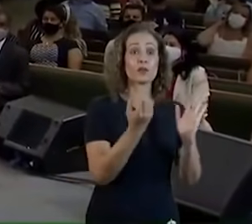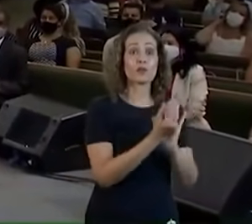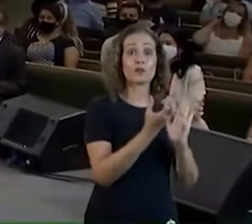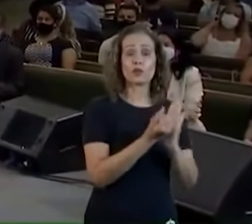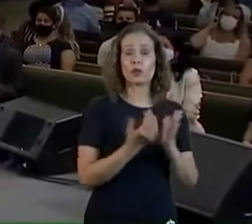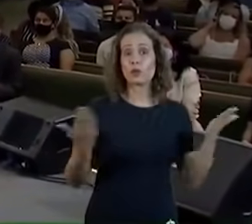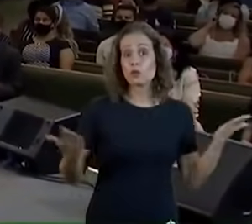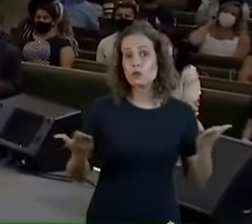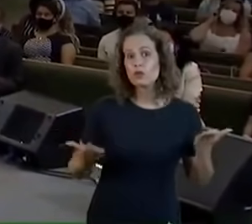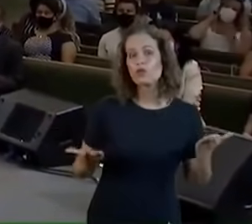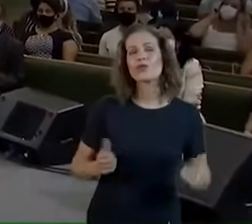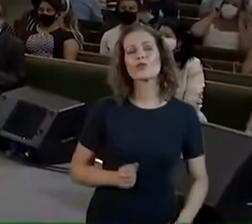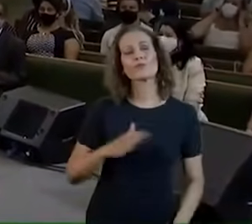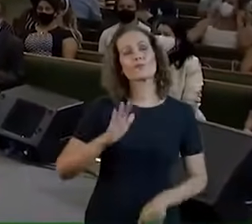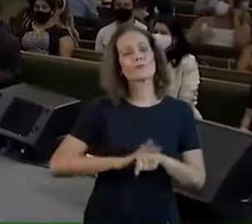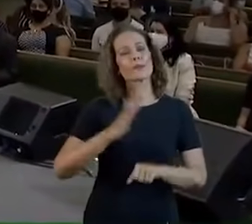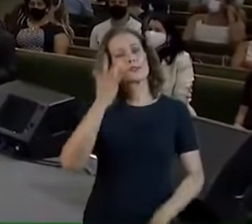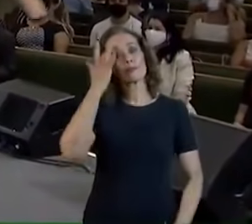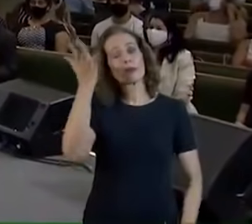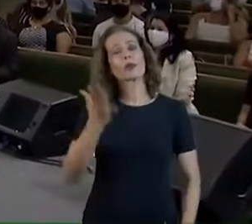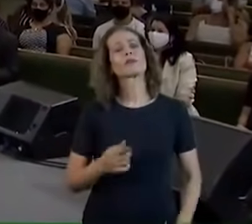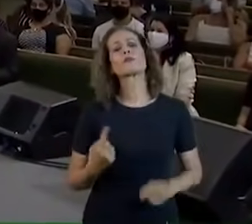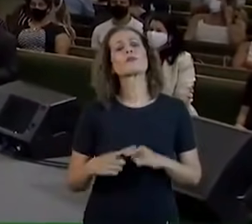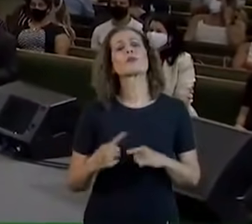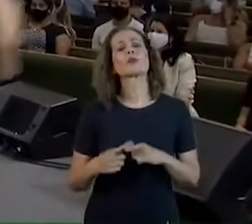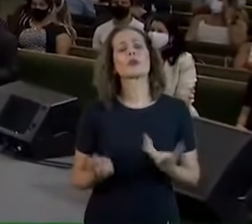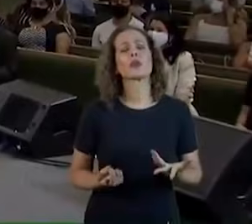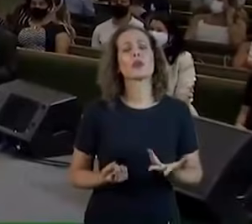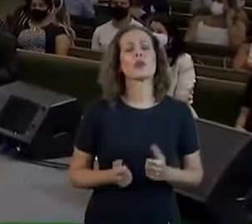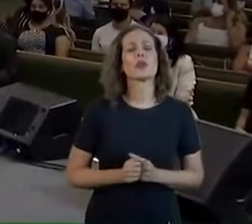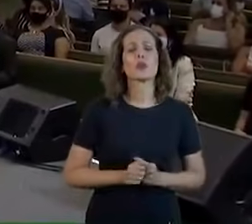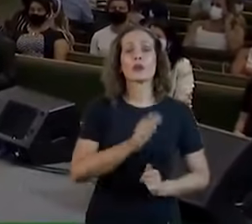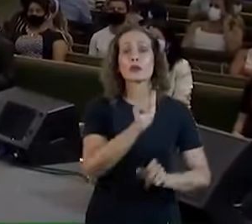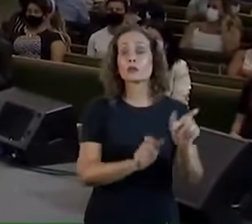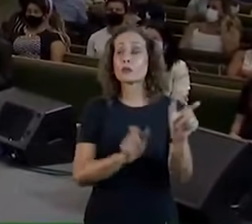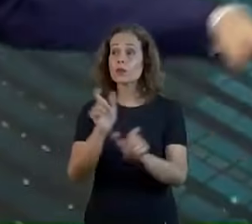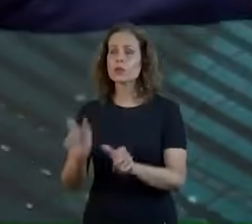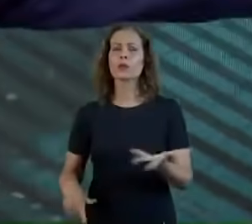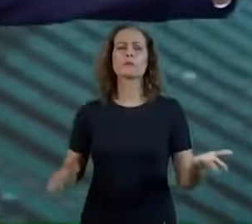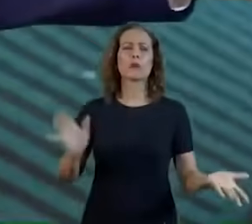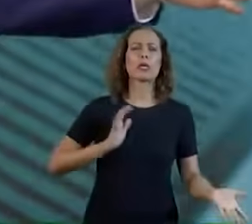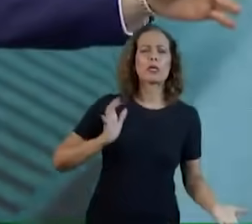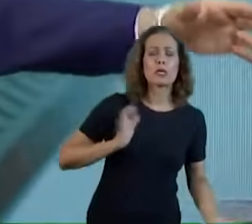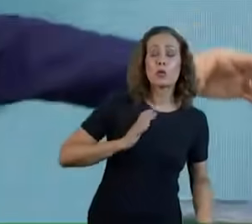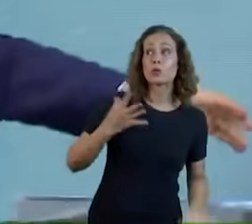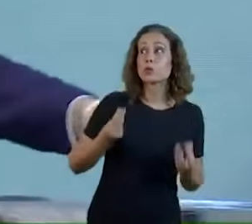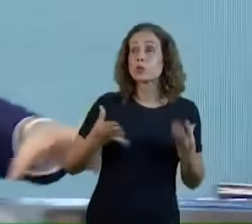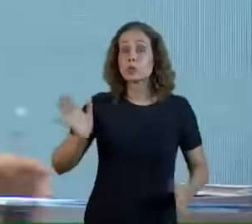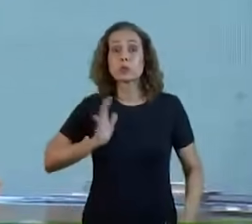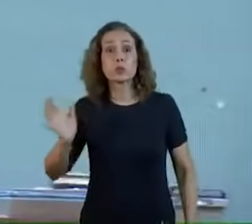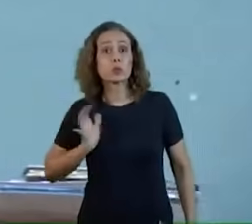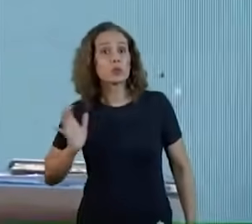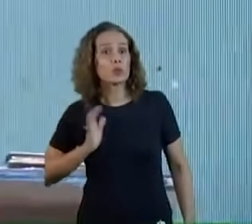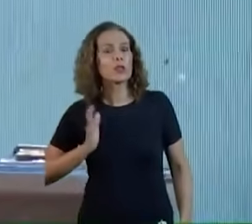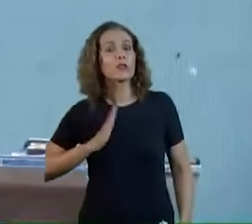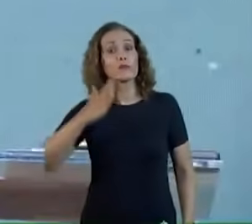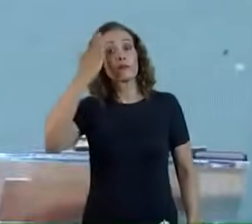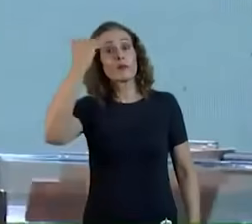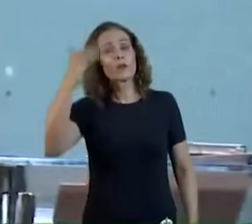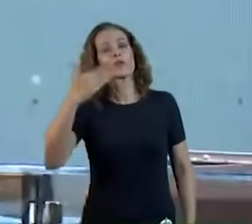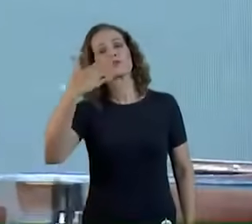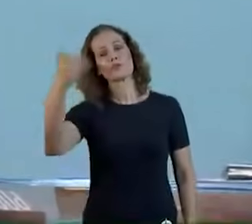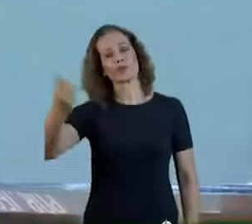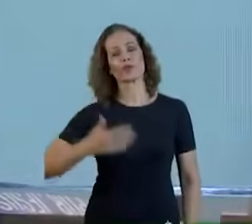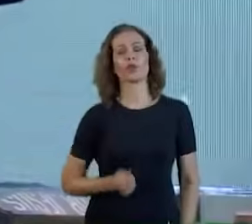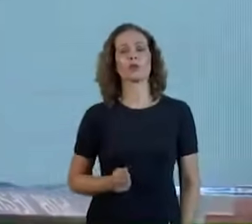estão totalmente abaladas. Eu estou falando rico, bilionário, famoso. Ô, gente, o povo me chama na minha rede